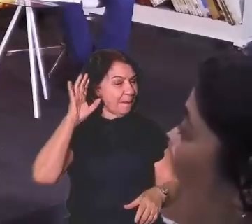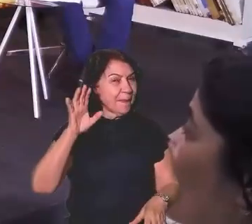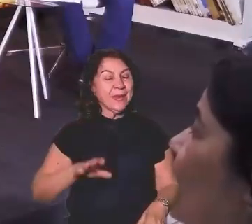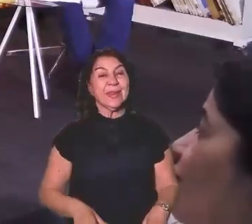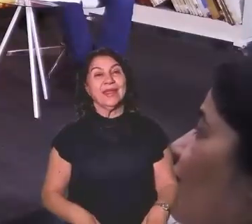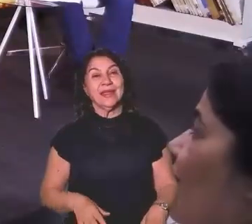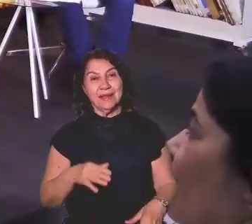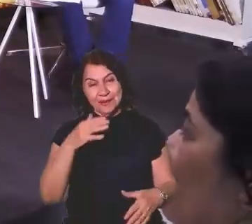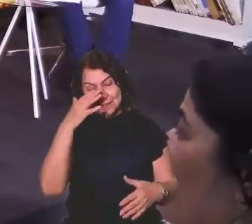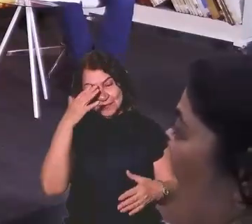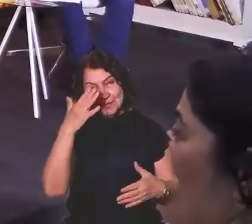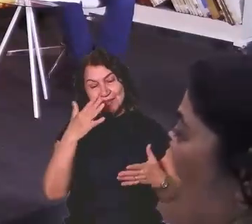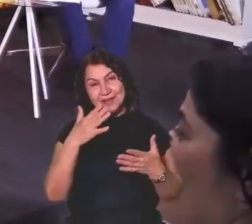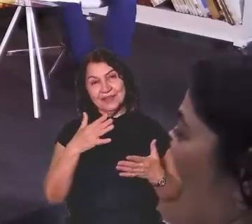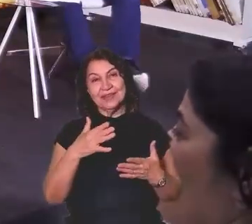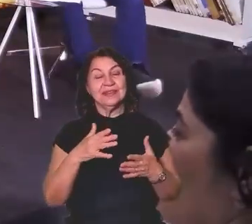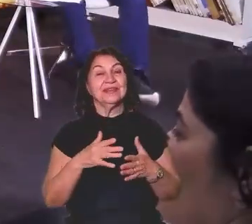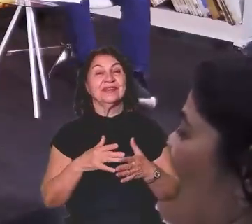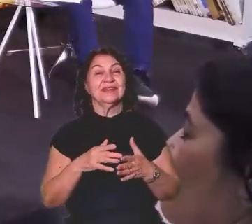Obrigado pela pergunta.